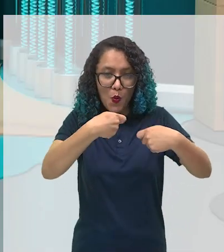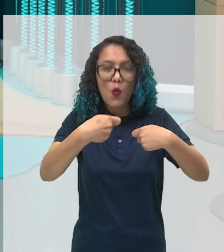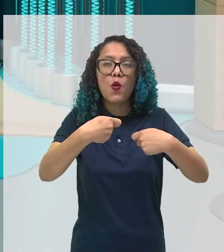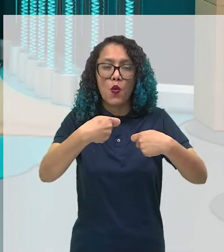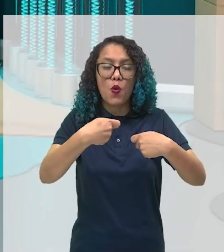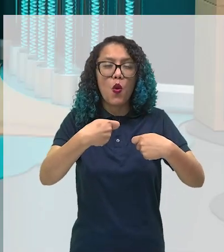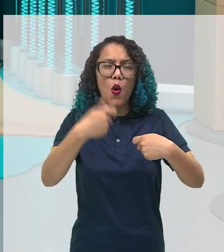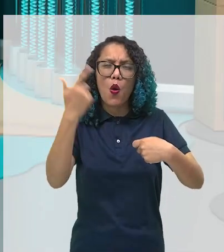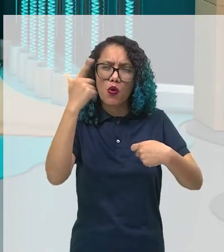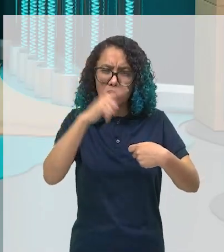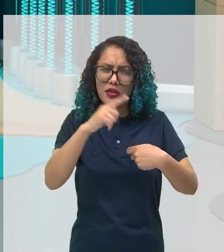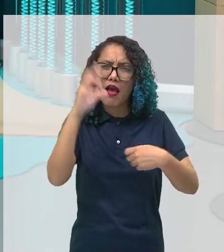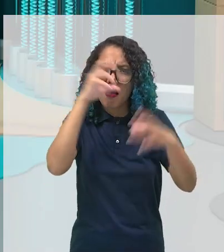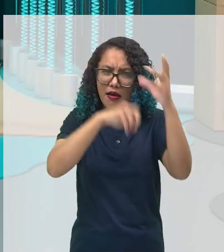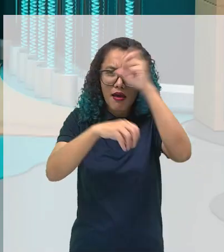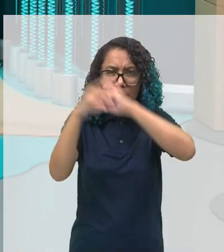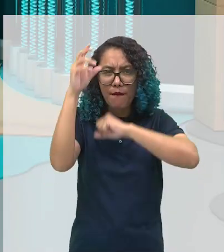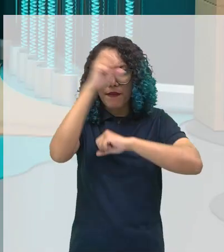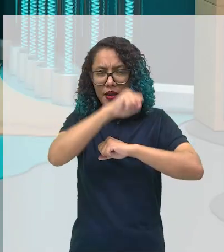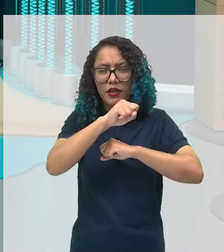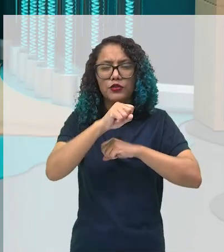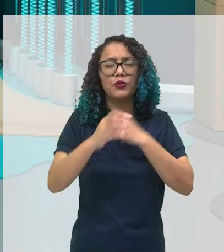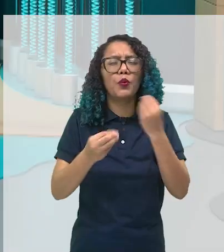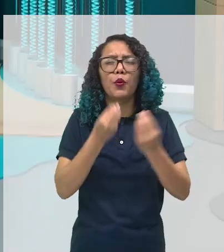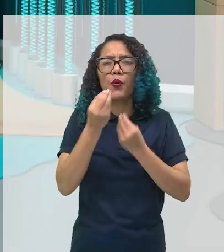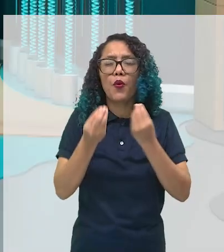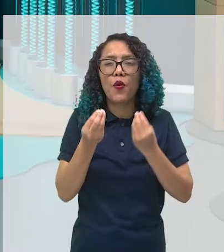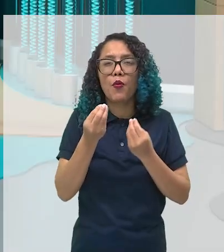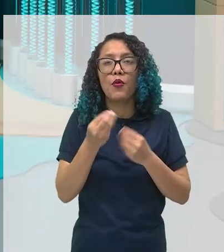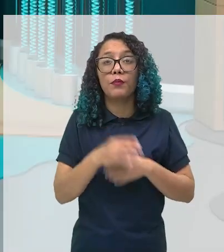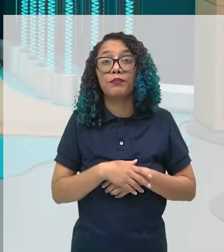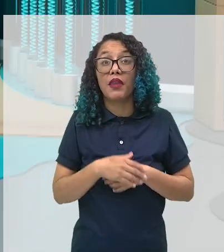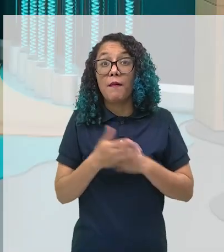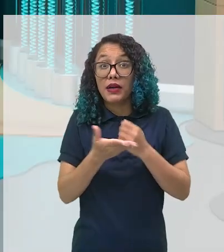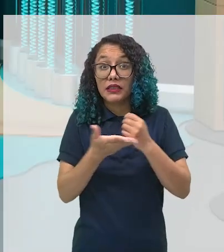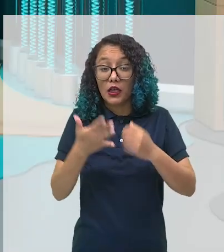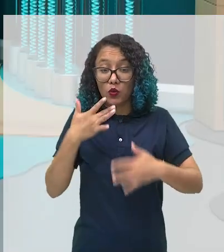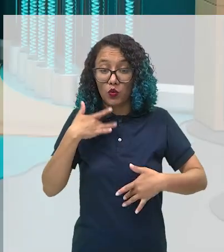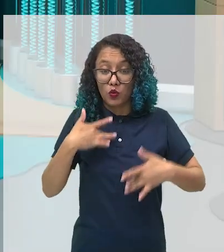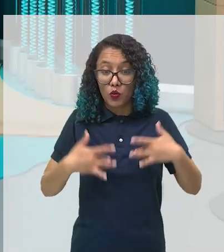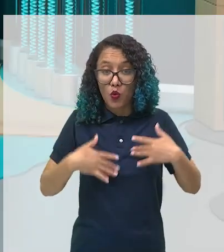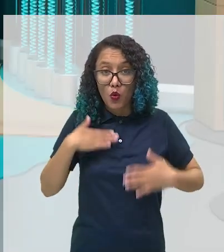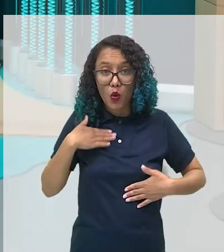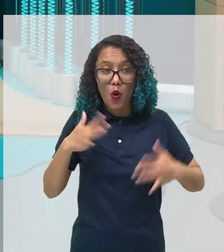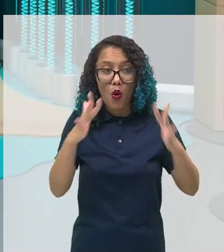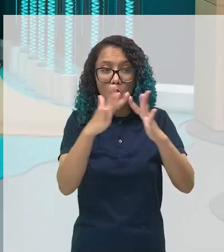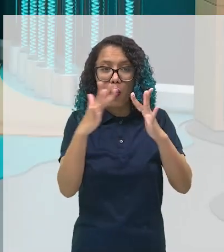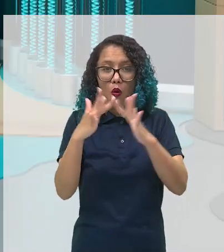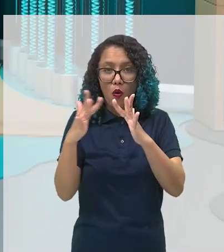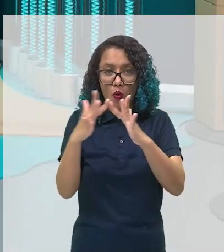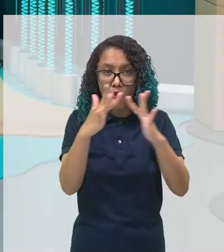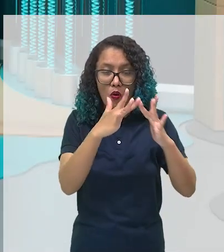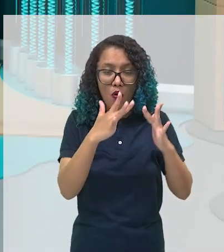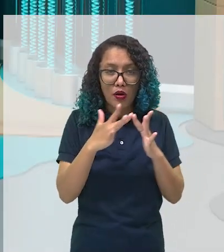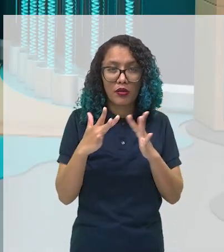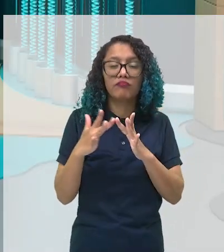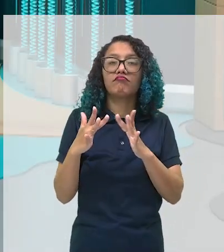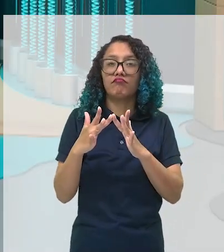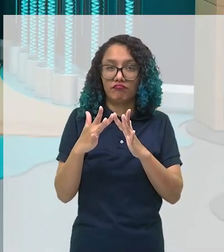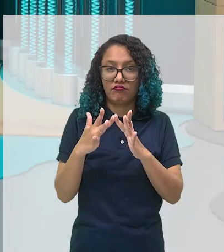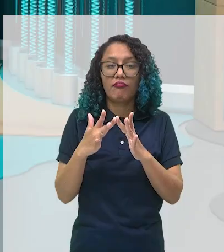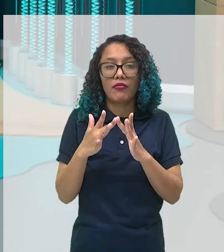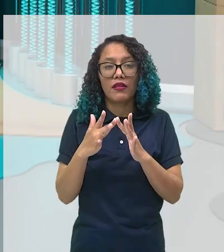autocontrolar mediante o uso, né, do toque, do contato físico com o outro. Você aprende a dominar